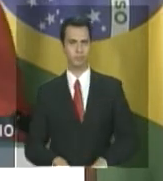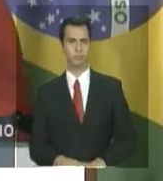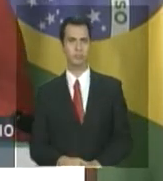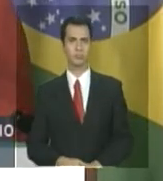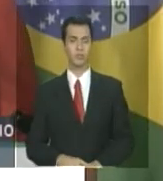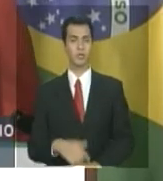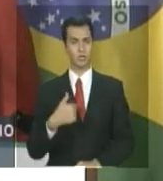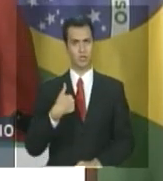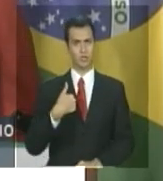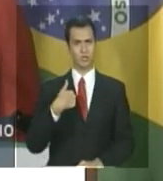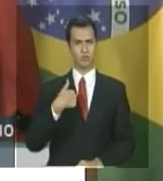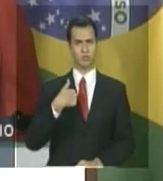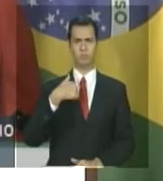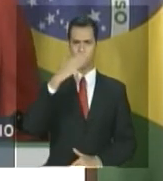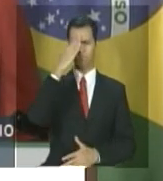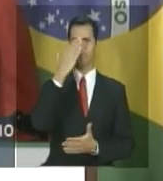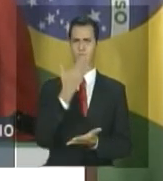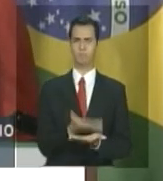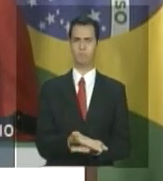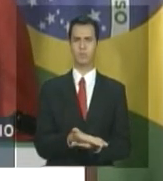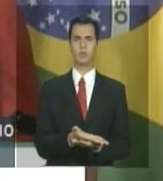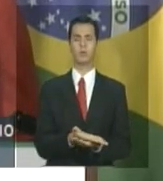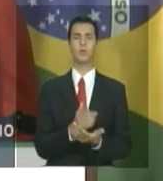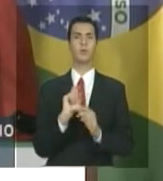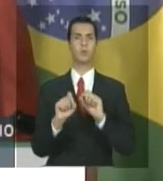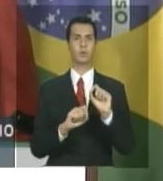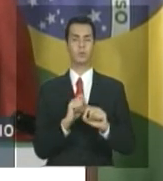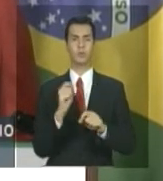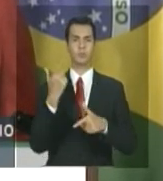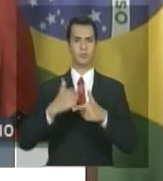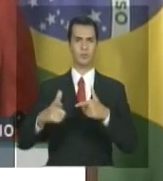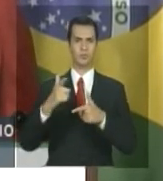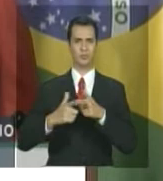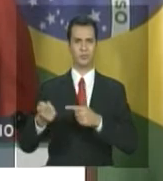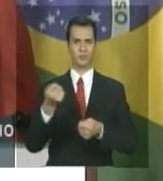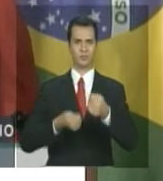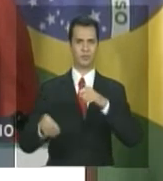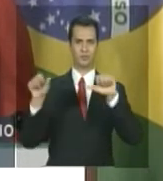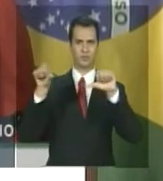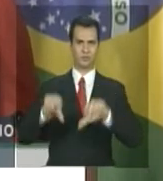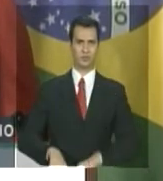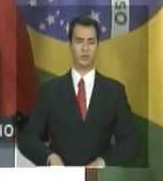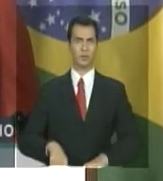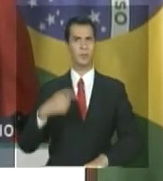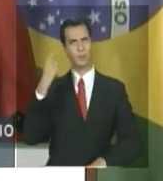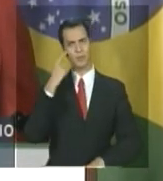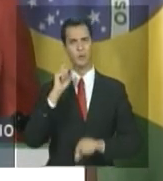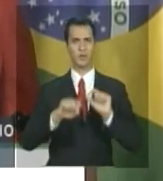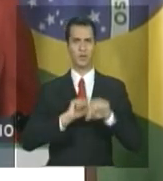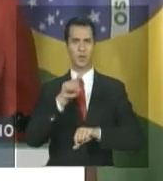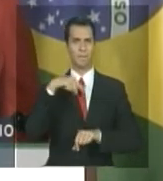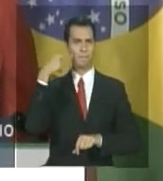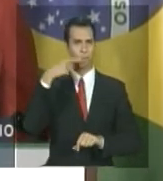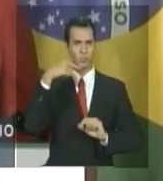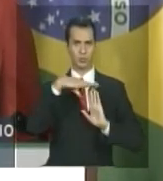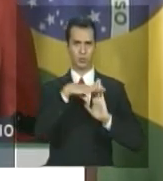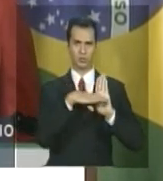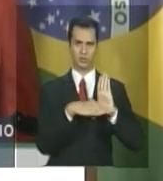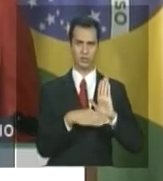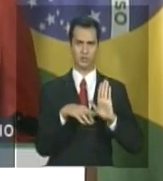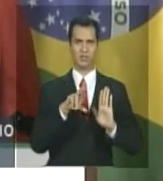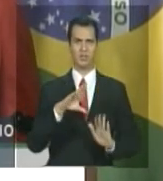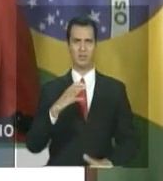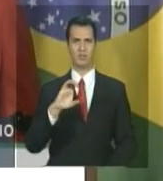tenho convicção de que a saída da crise não está em políticas recessivas